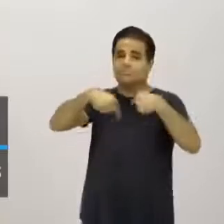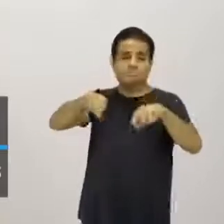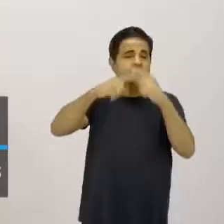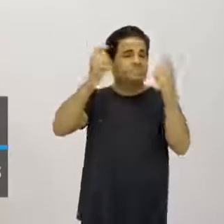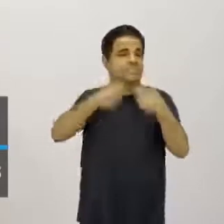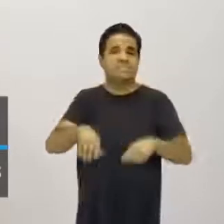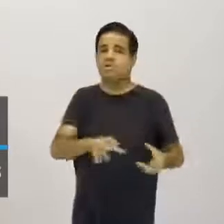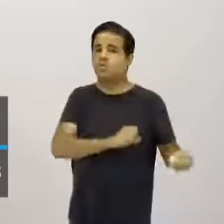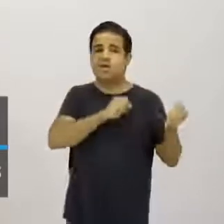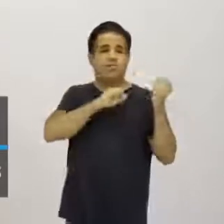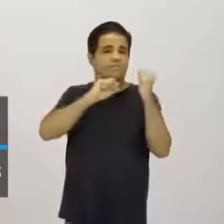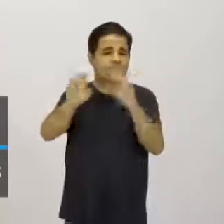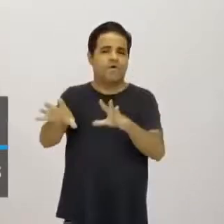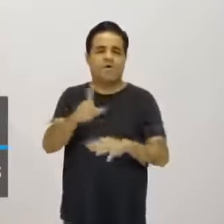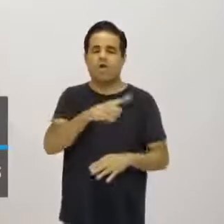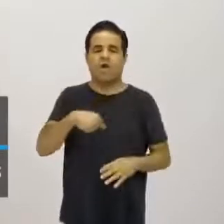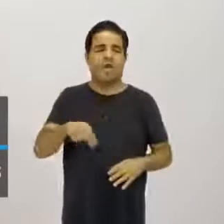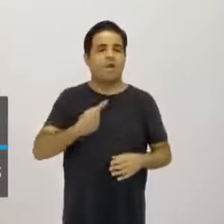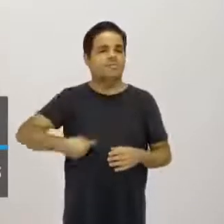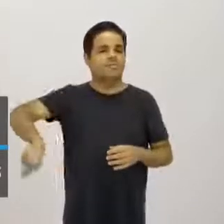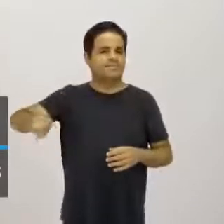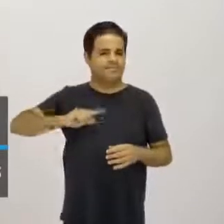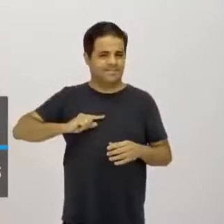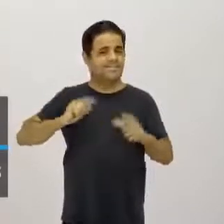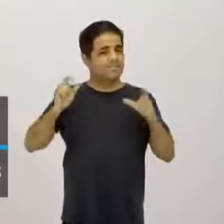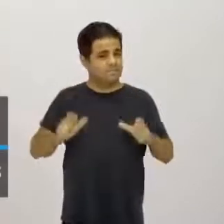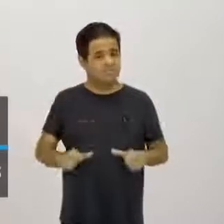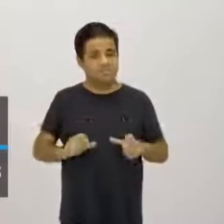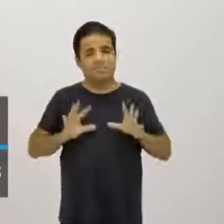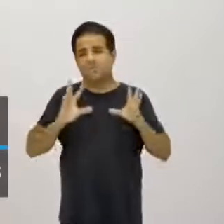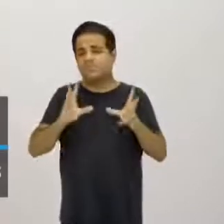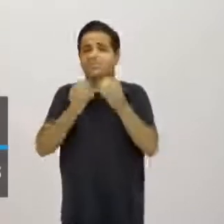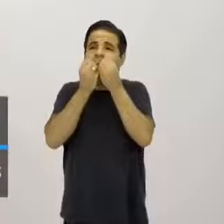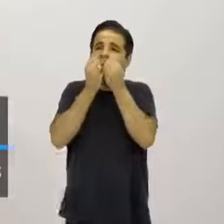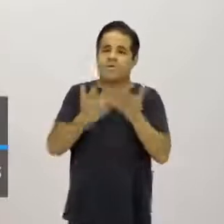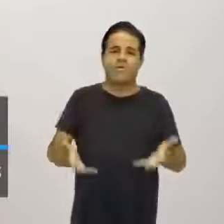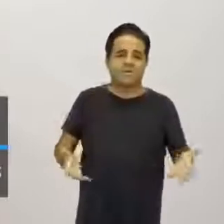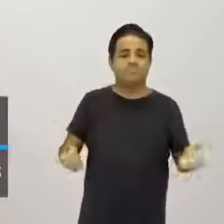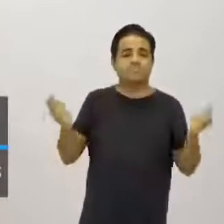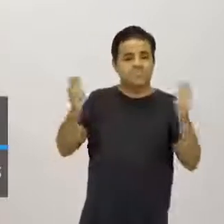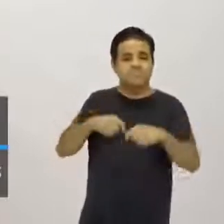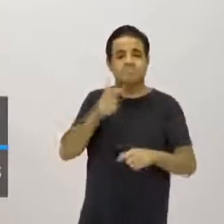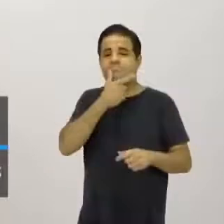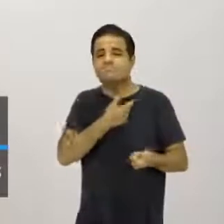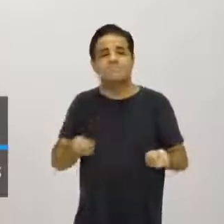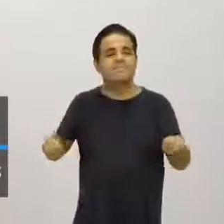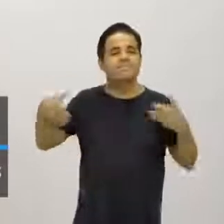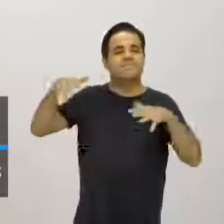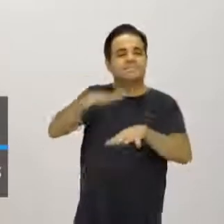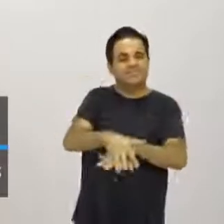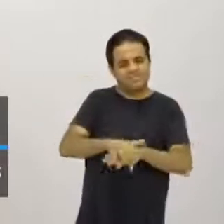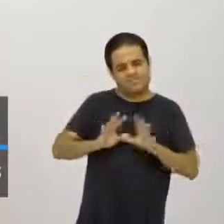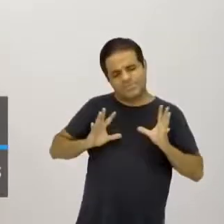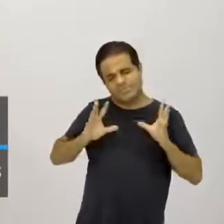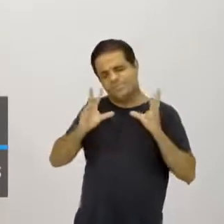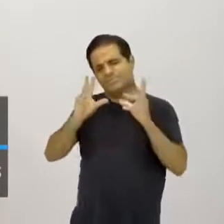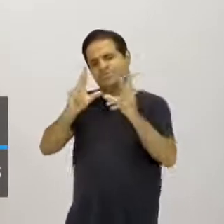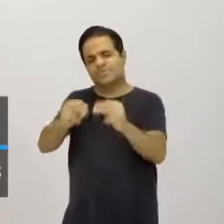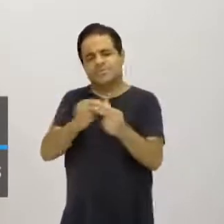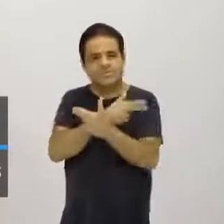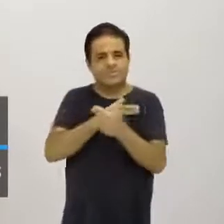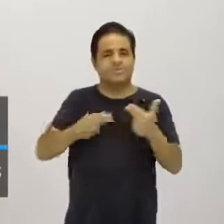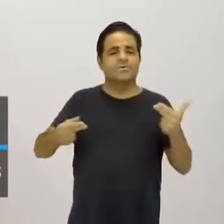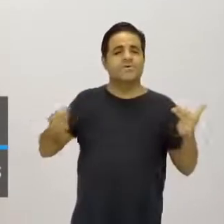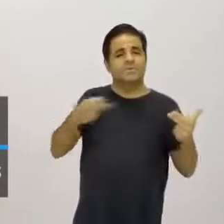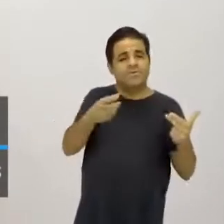precisa jogar fora o nosso legado local, mas é tudo de bom a gente conseguir agregar todo esse patrimônio que